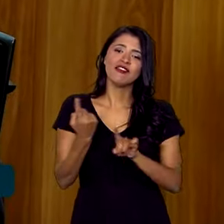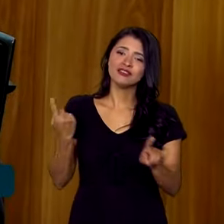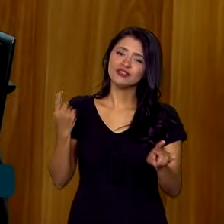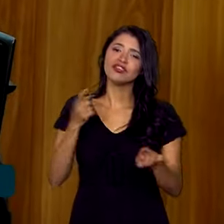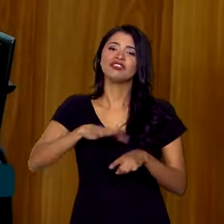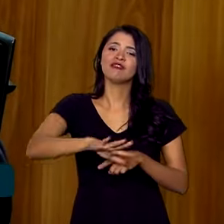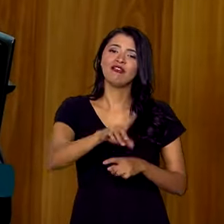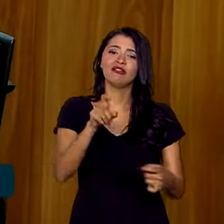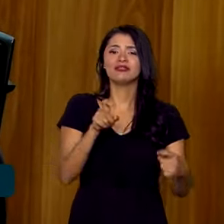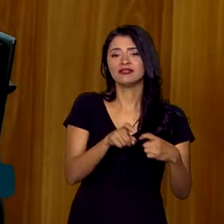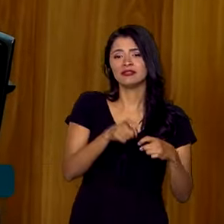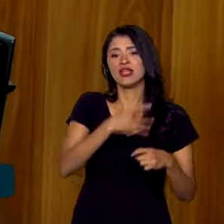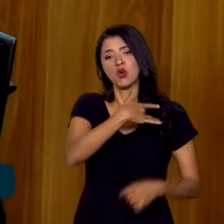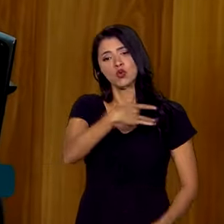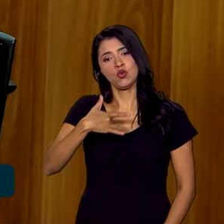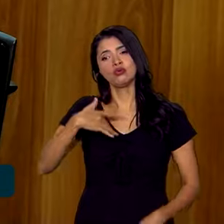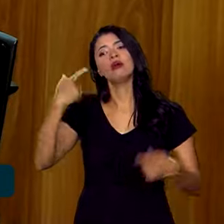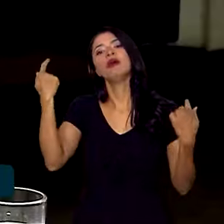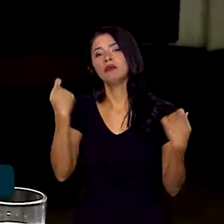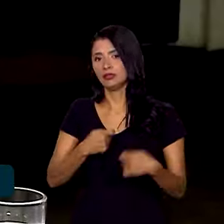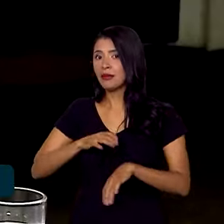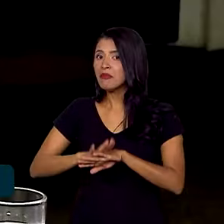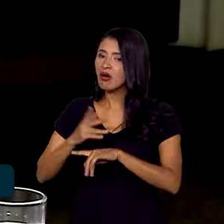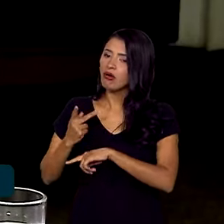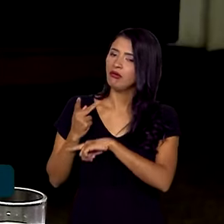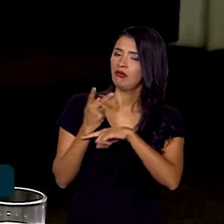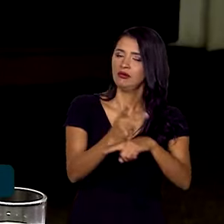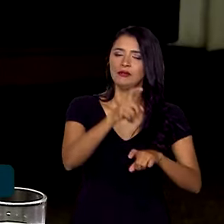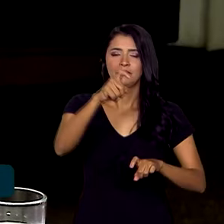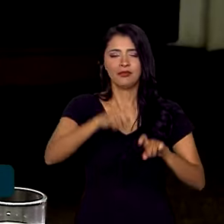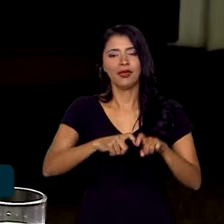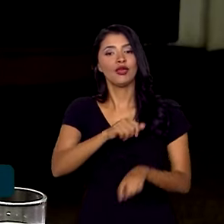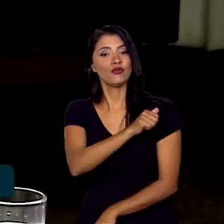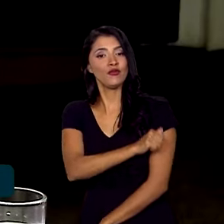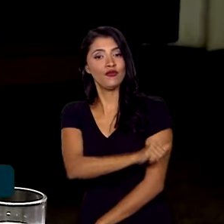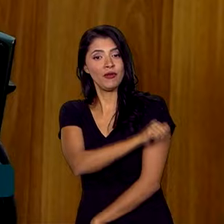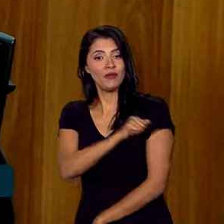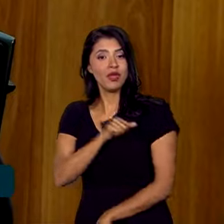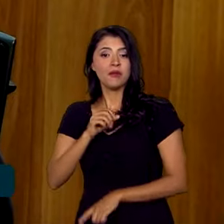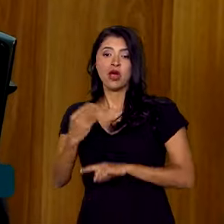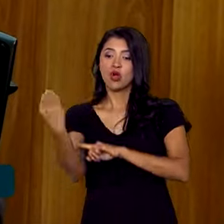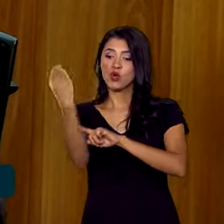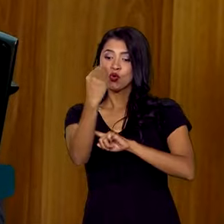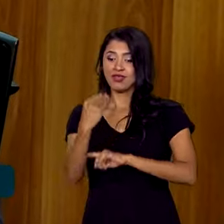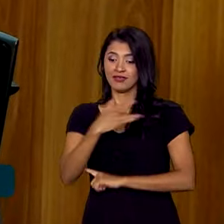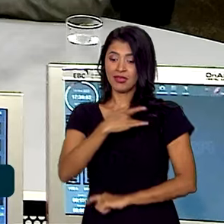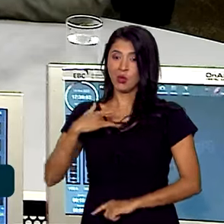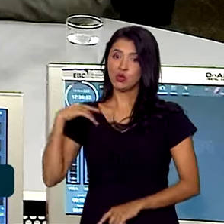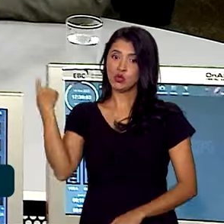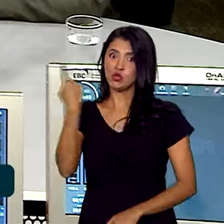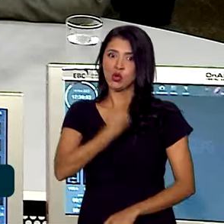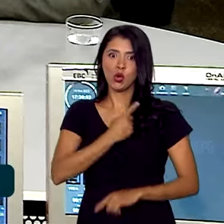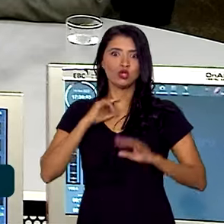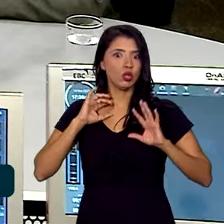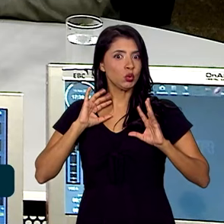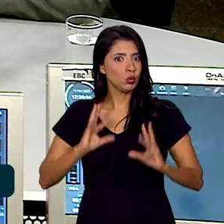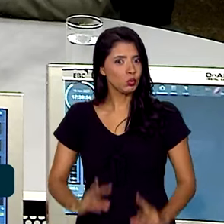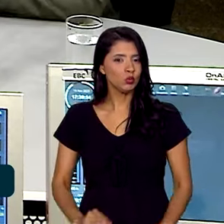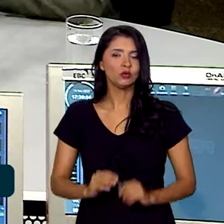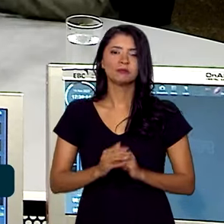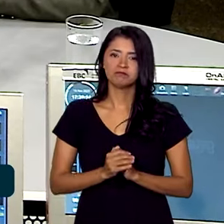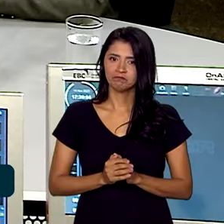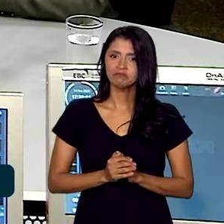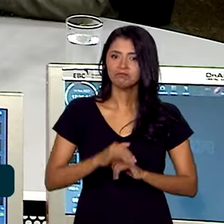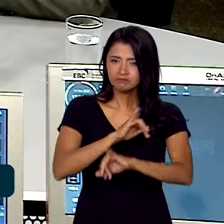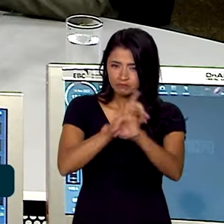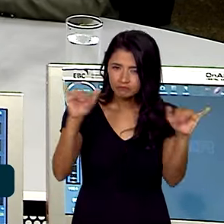serviço de saúde a gente tem que buscar mais o médico O Enfermeiro para cuidar da nossa saúde como um todo então a campanha Novembro Azul ela serve